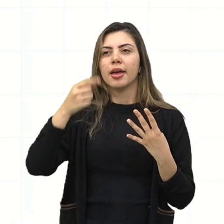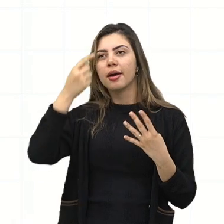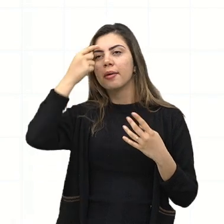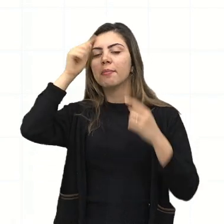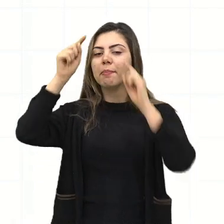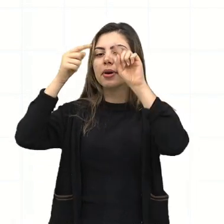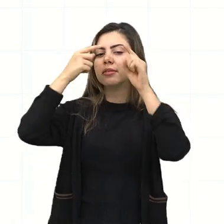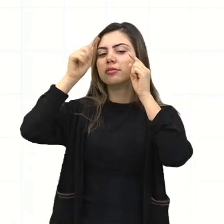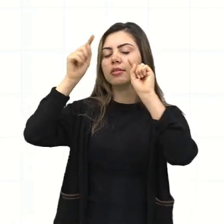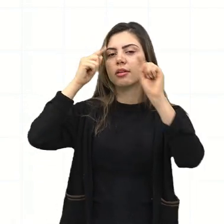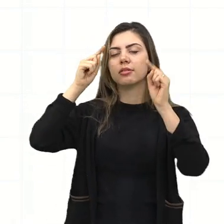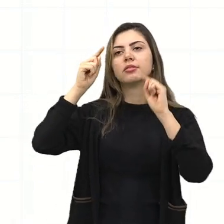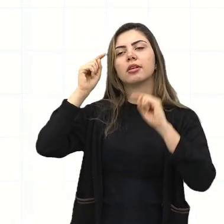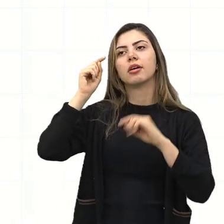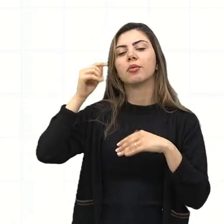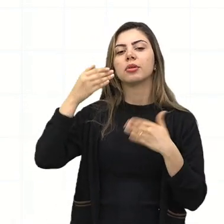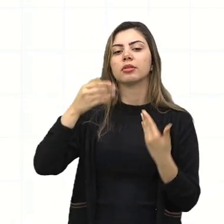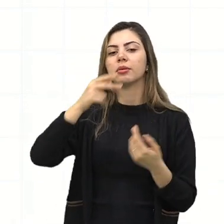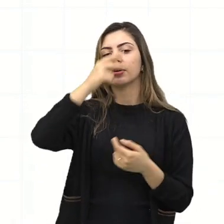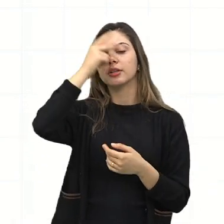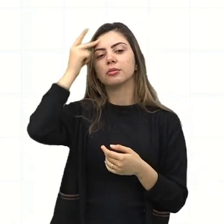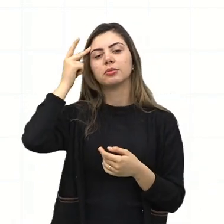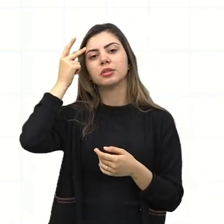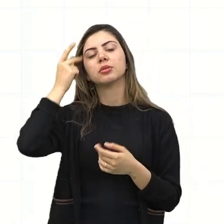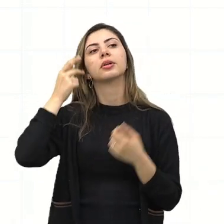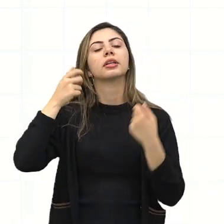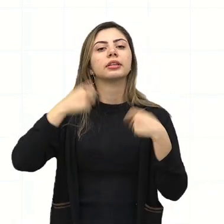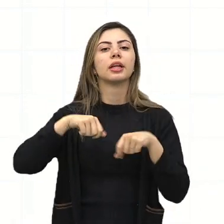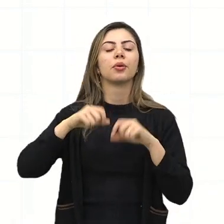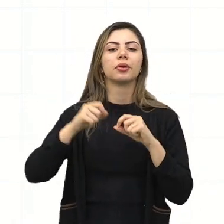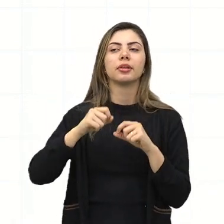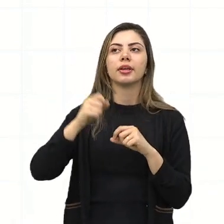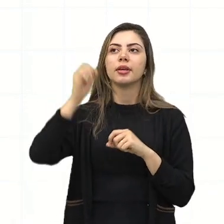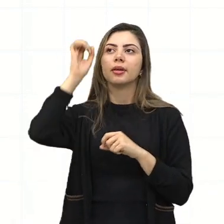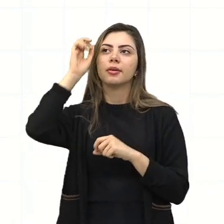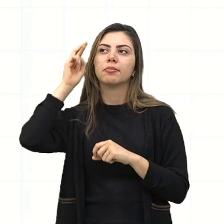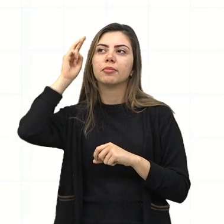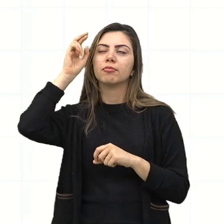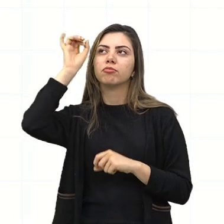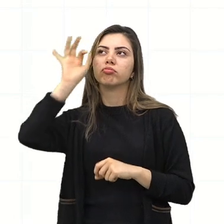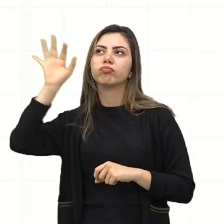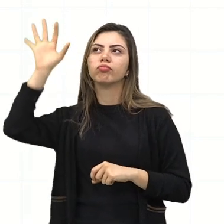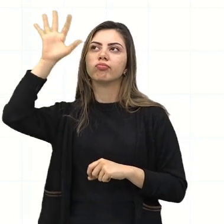com que o leitor também crie o seu mundo imaginário,